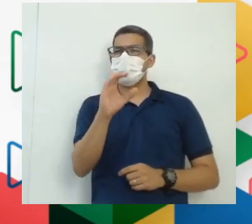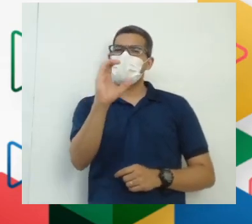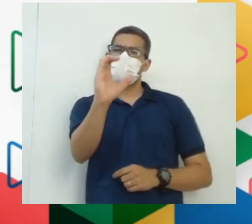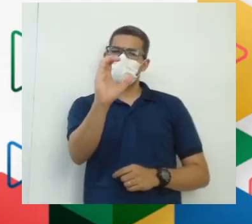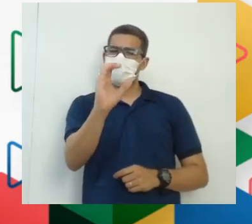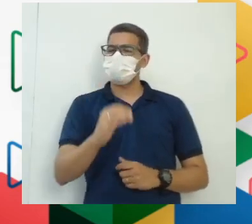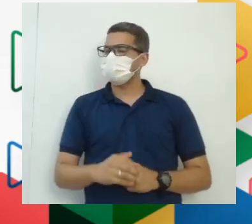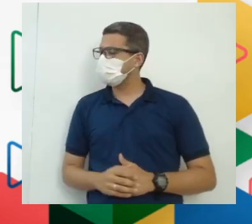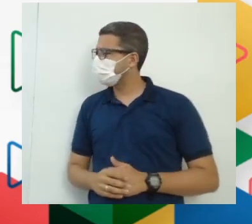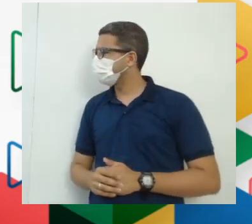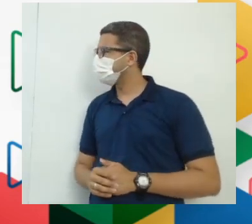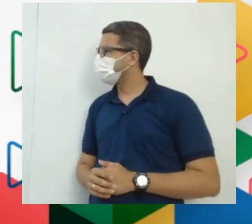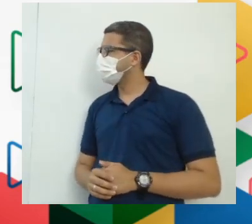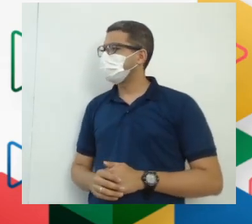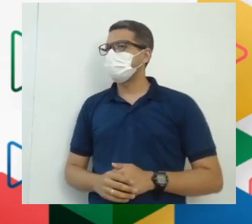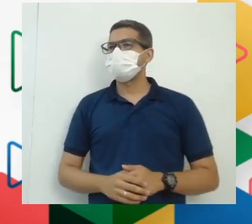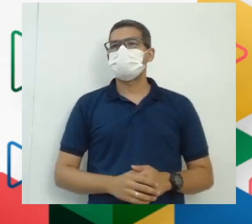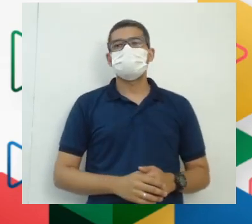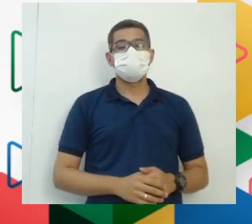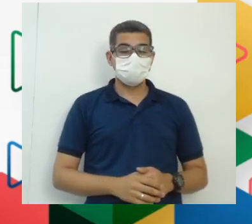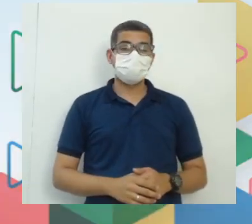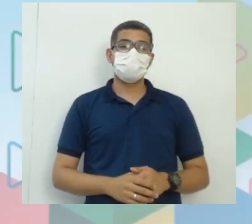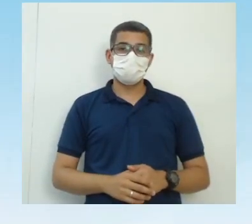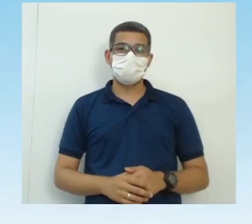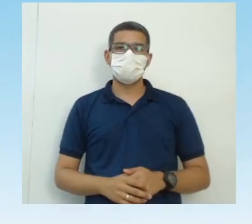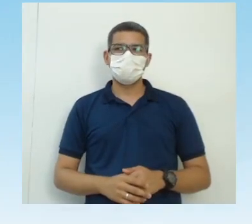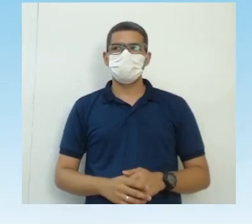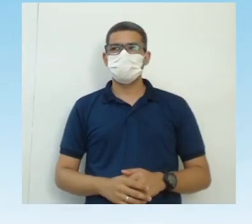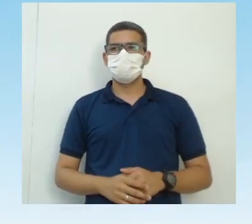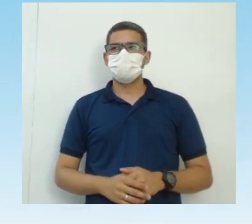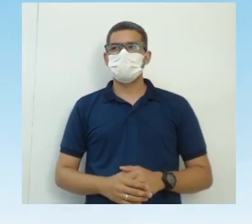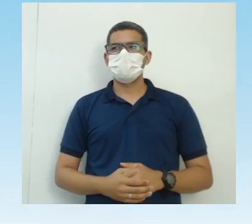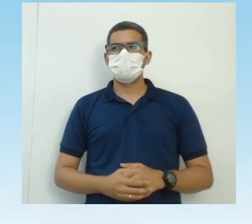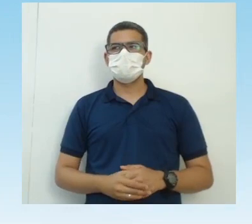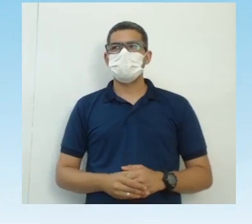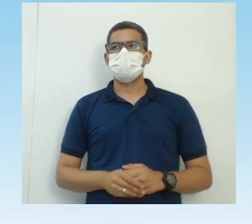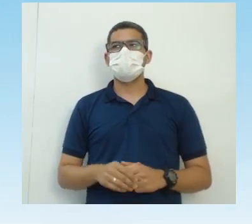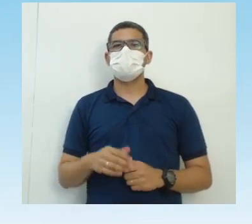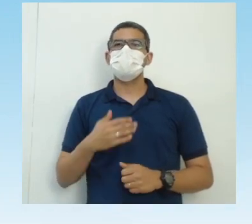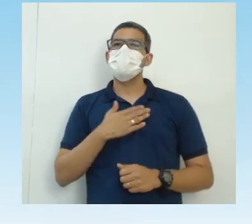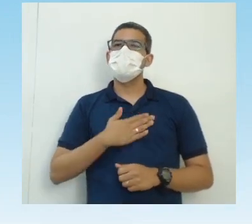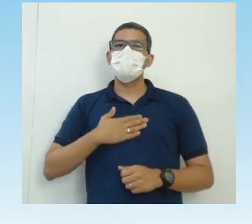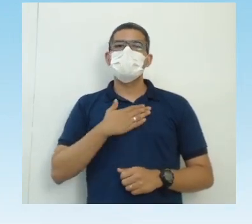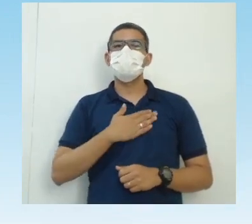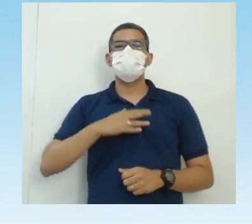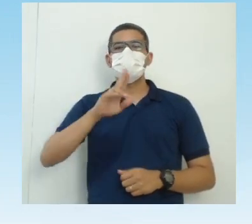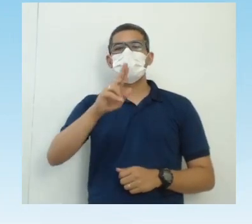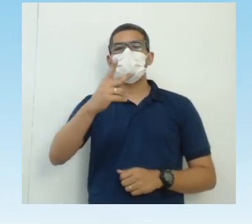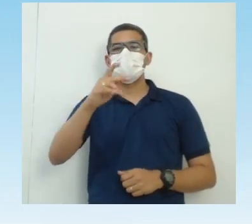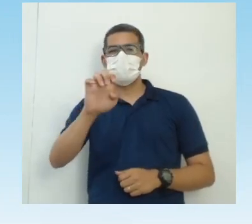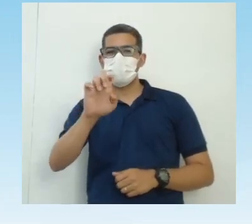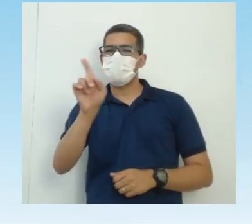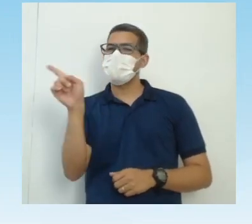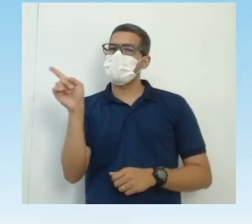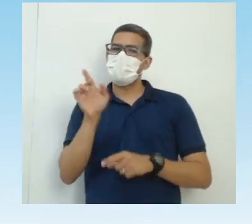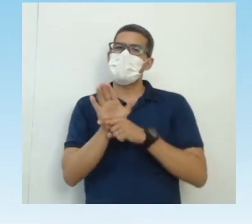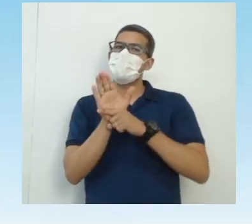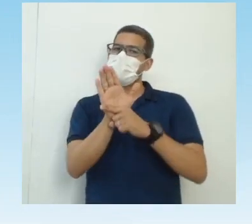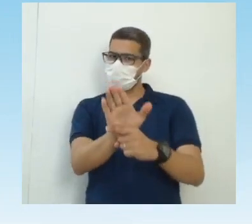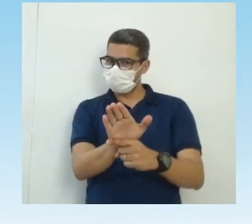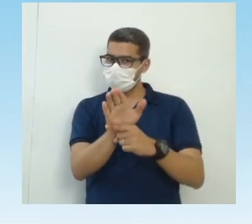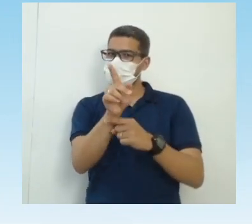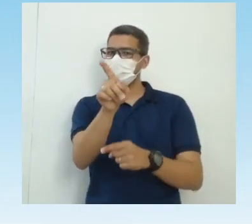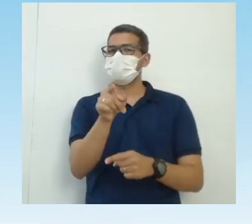questão como letra C de casa. Perfeito? Eu gosto da UPE por causa disso, ela lhe ajuda a responder, basta você estar ligado